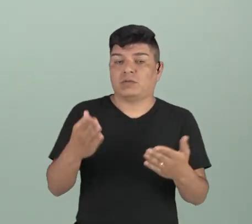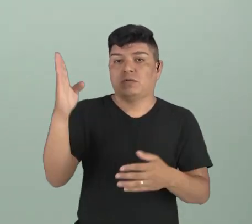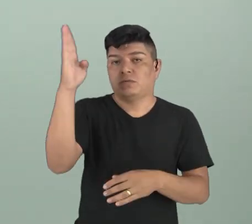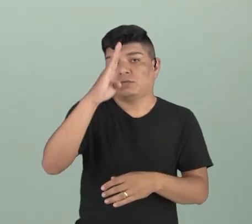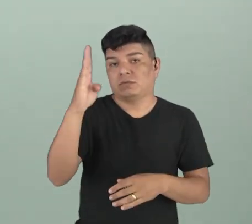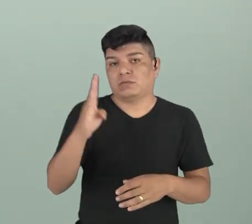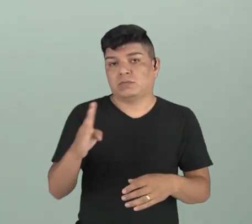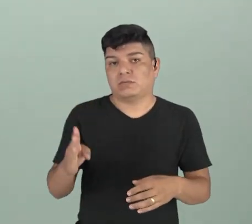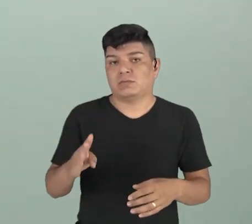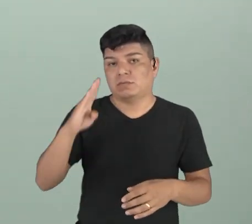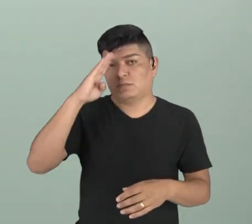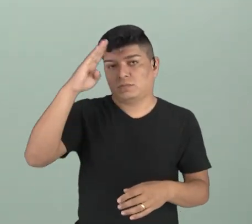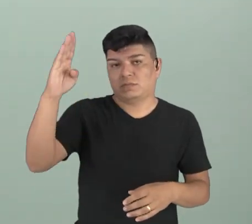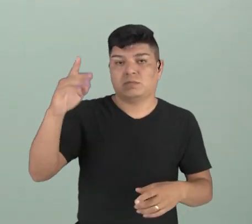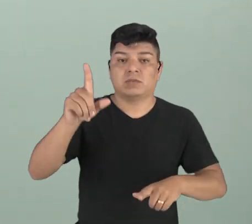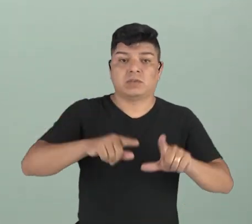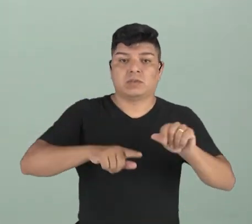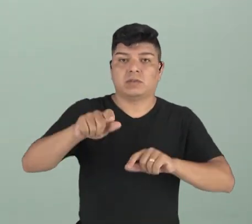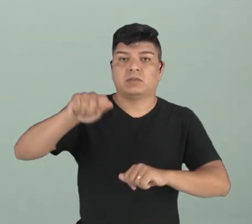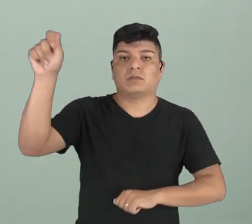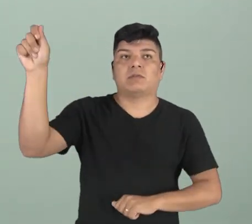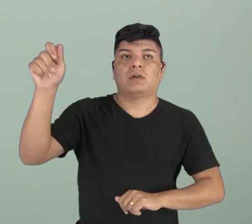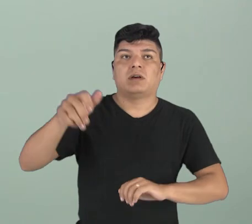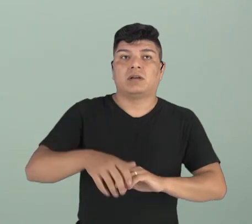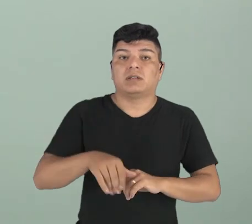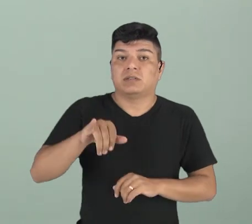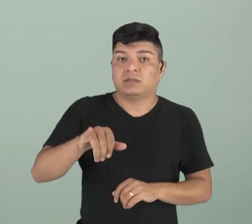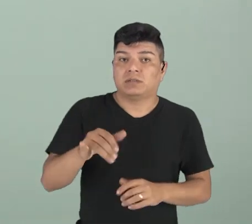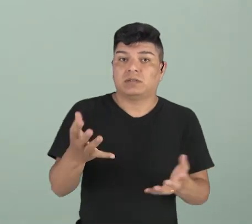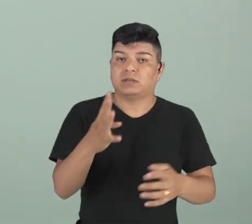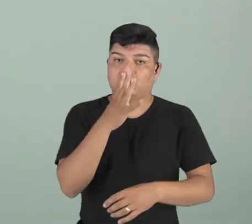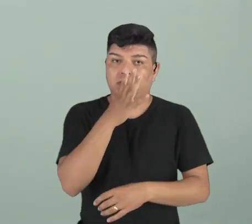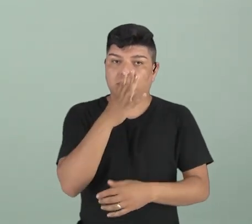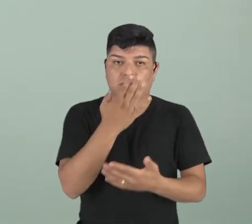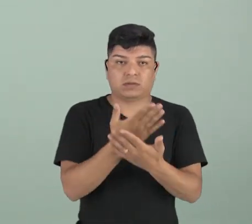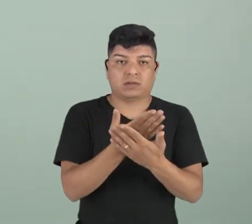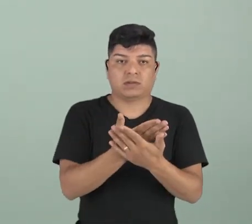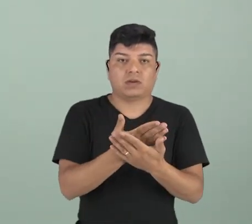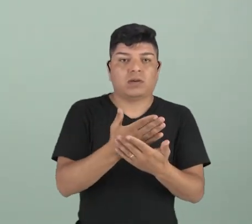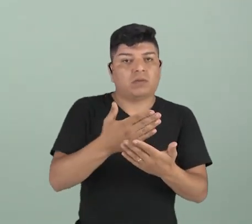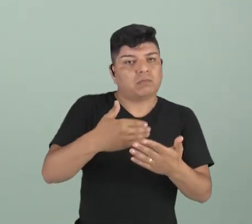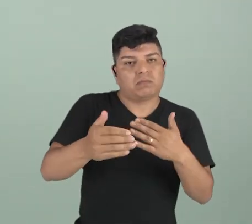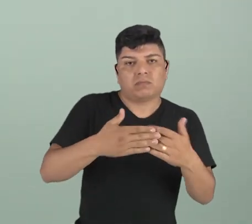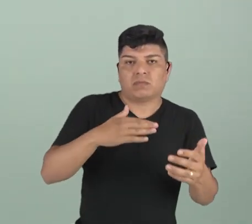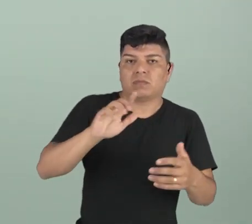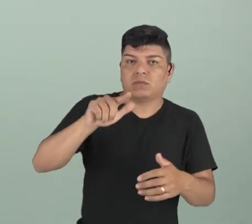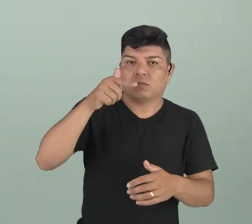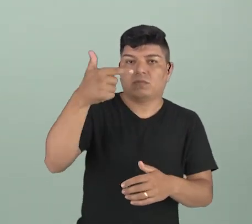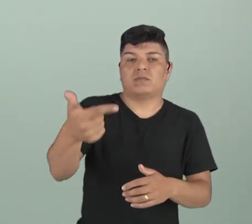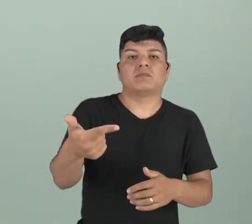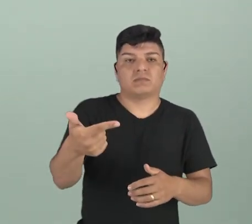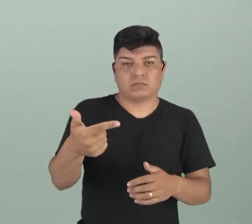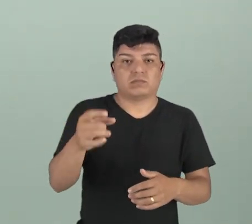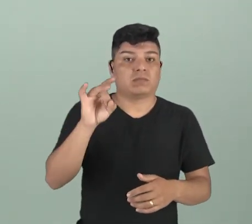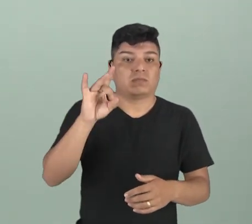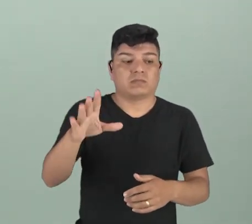Brasil e principalmente aqui para o estado do Acre. Então, se você quiser assistir essa aula ou qualquer outro componente